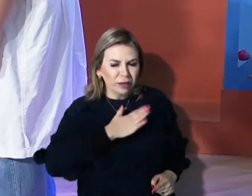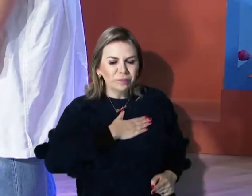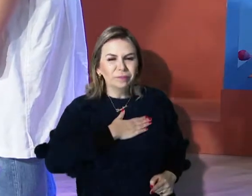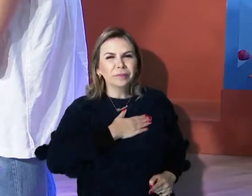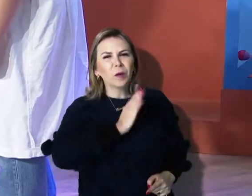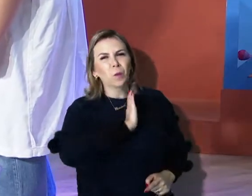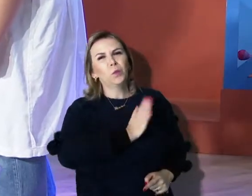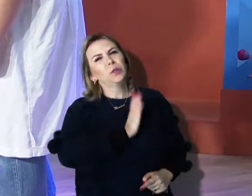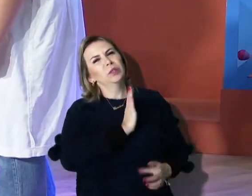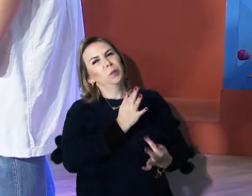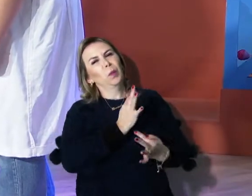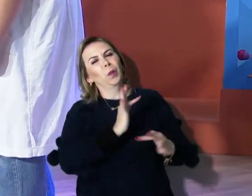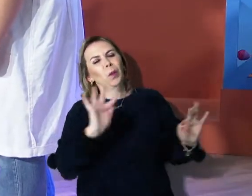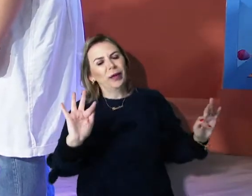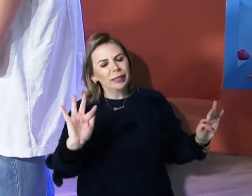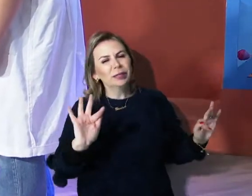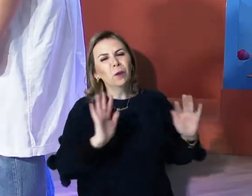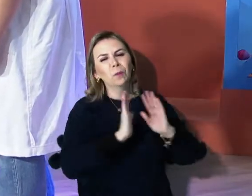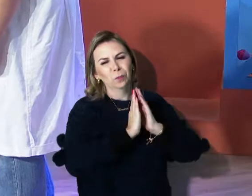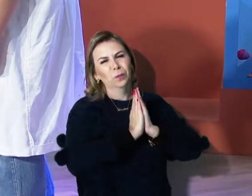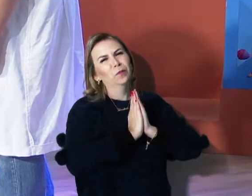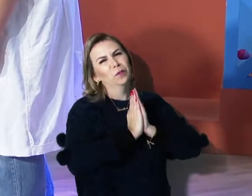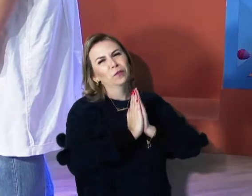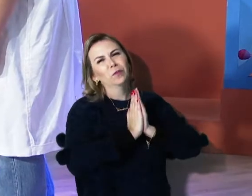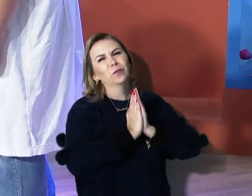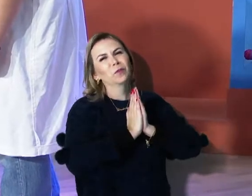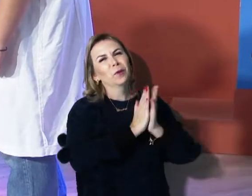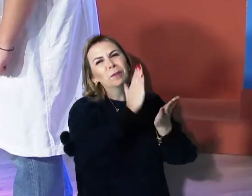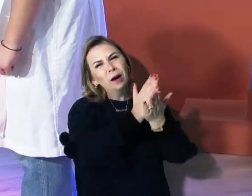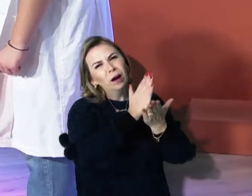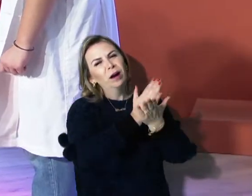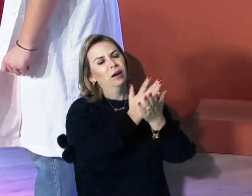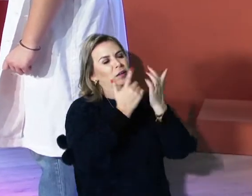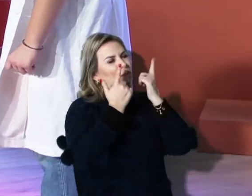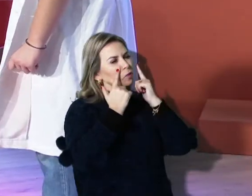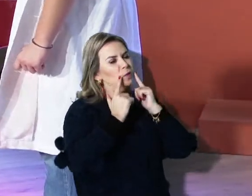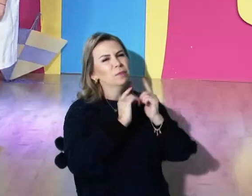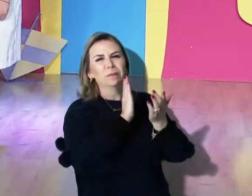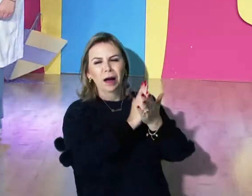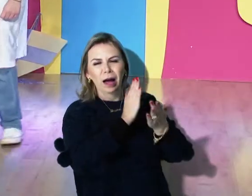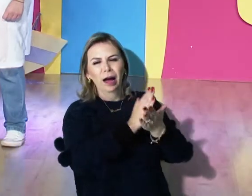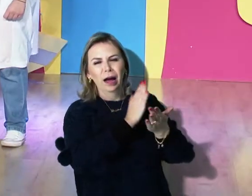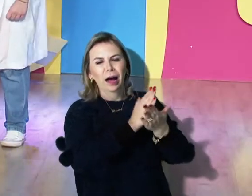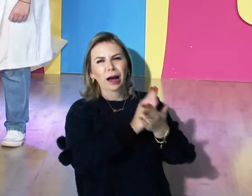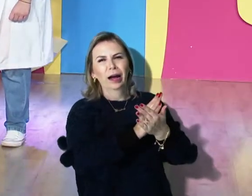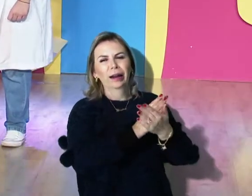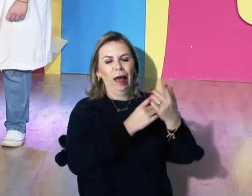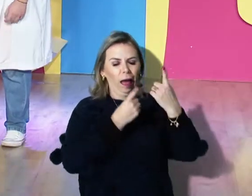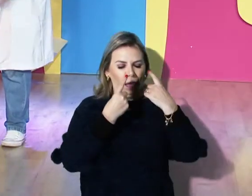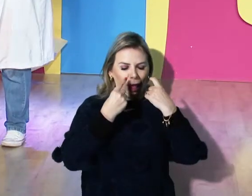no meu coração. Então, por favor, para de chorar, Gigi!